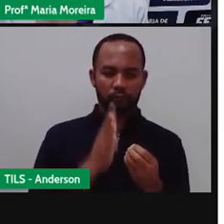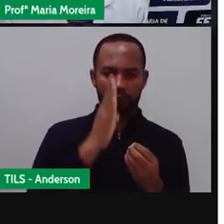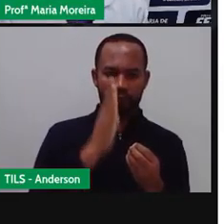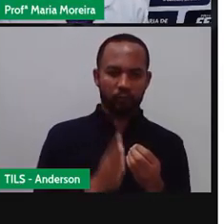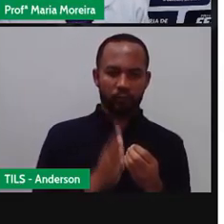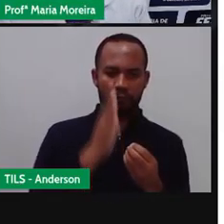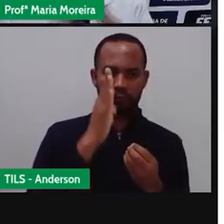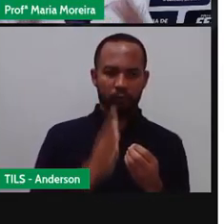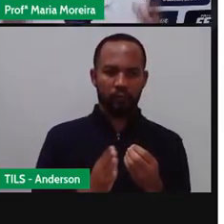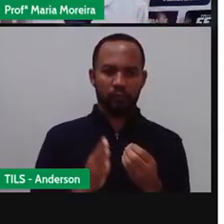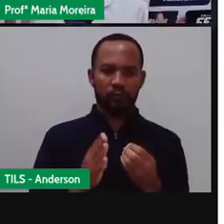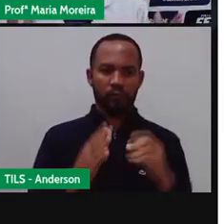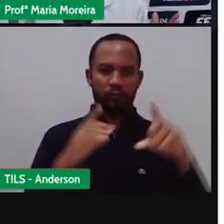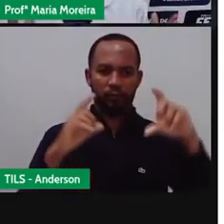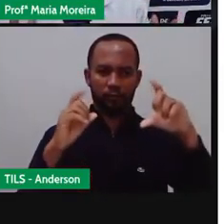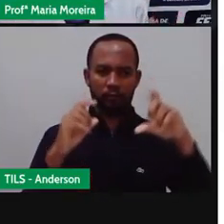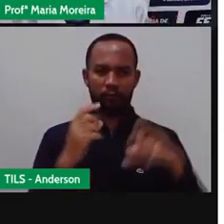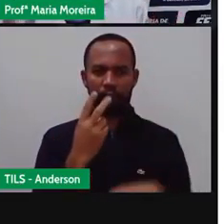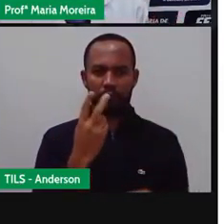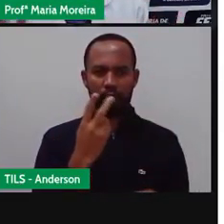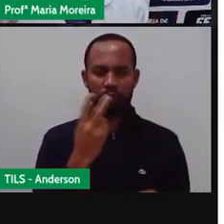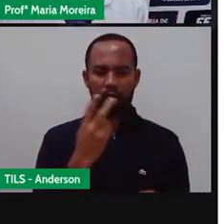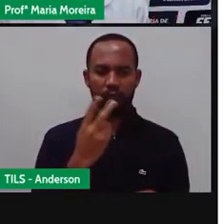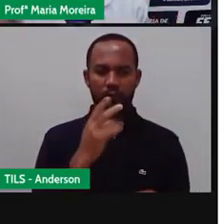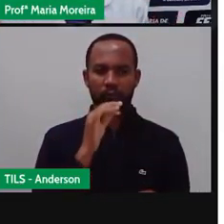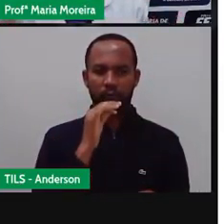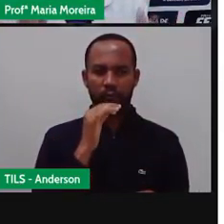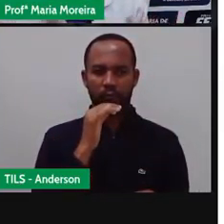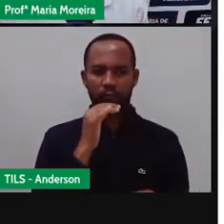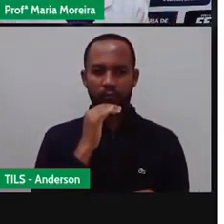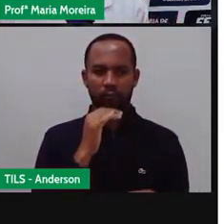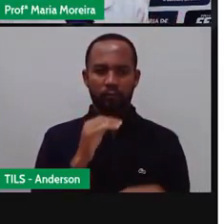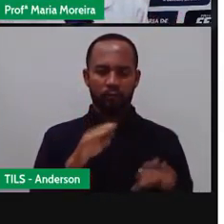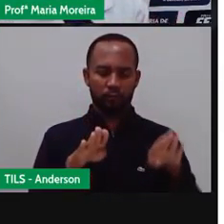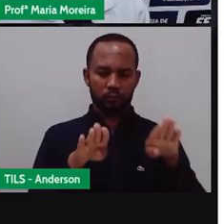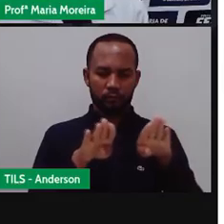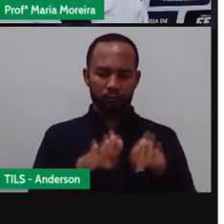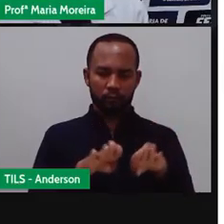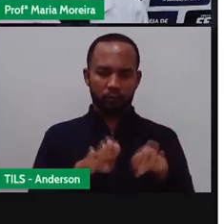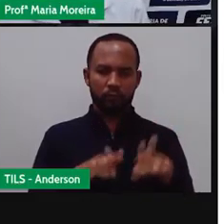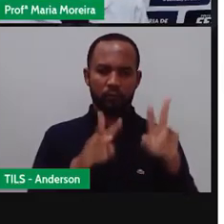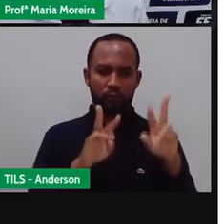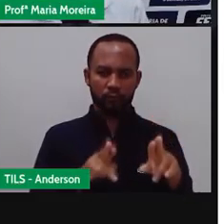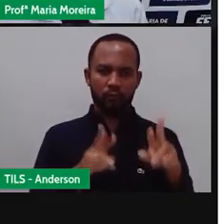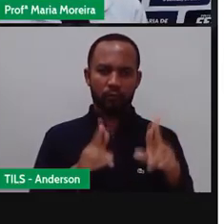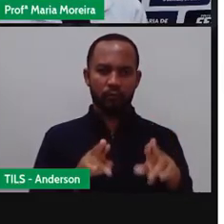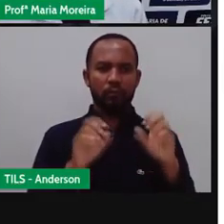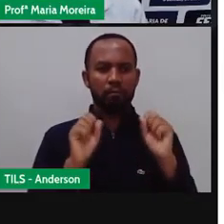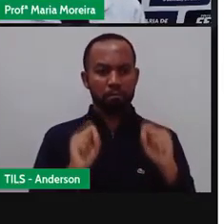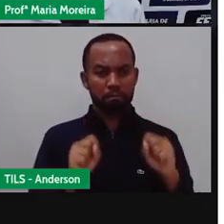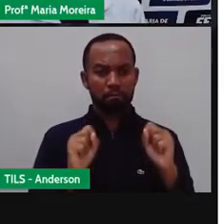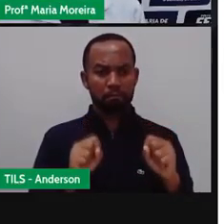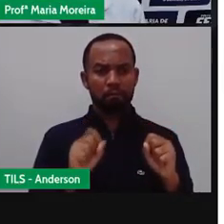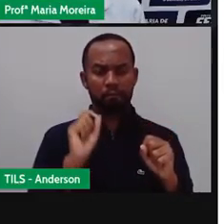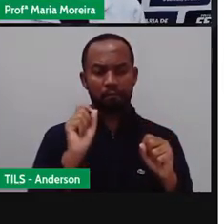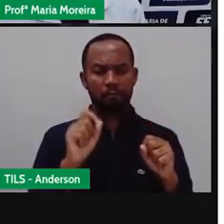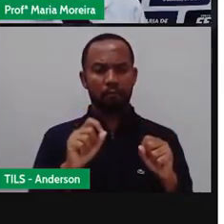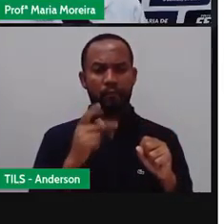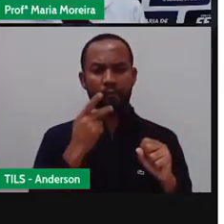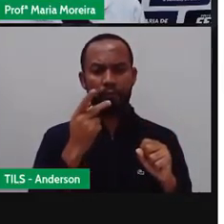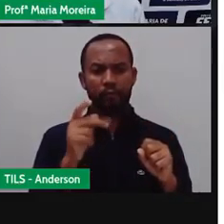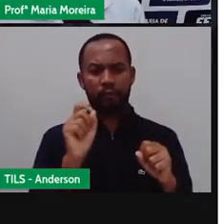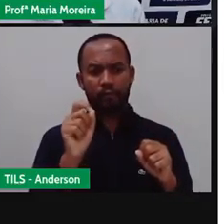meio uma figura, e as duas partes, né? Quando colocadas uma sobre a outra forem iguais, podemos dizer que a figura ela é o